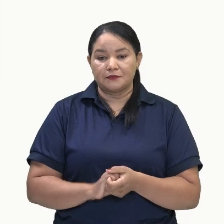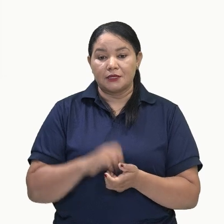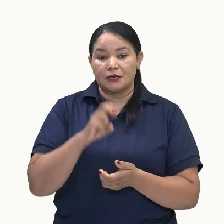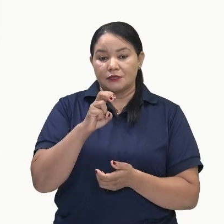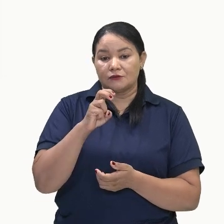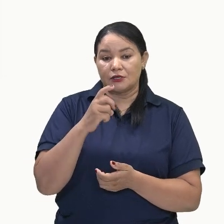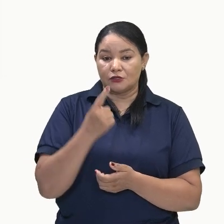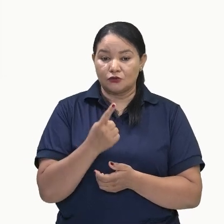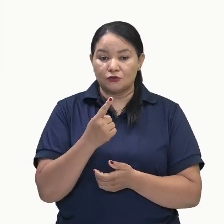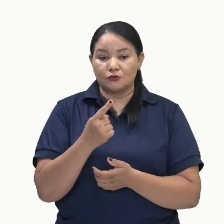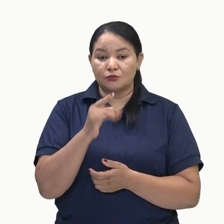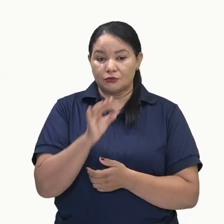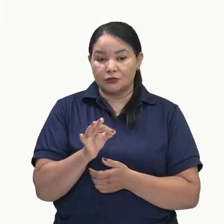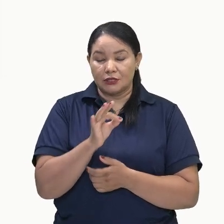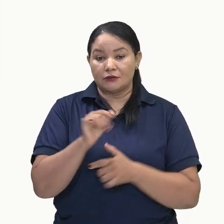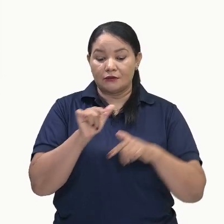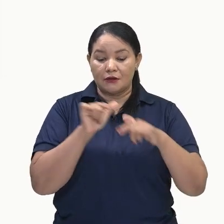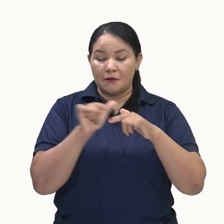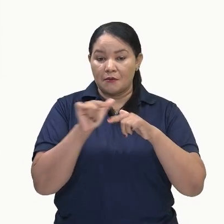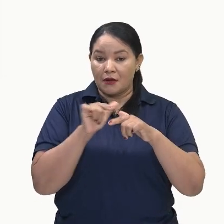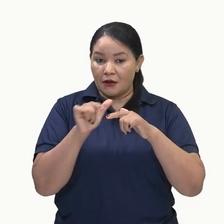51% dos trabalhadores estudam à noite.